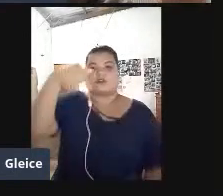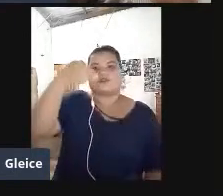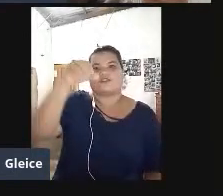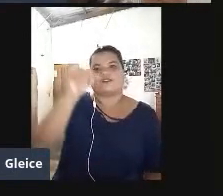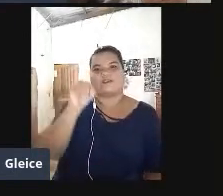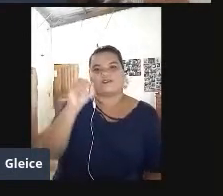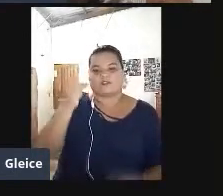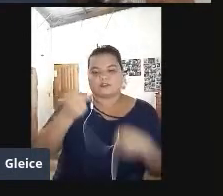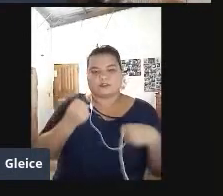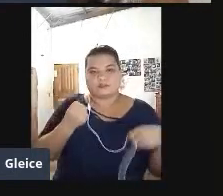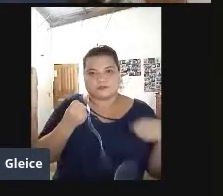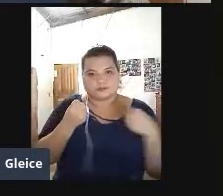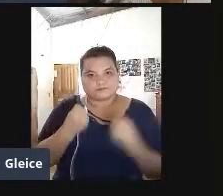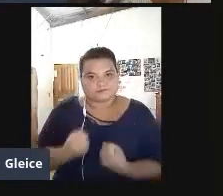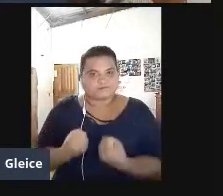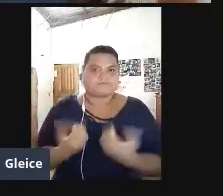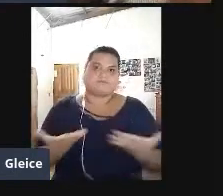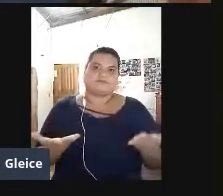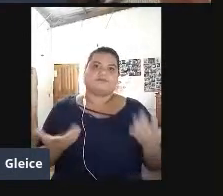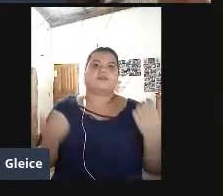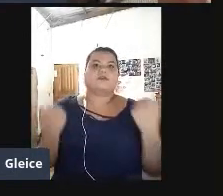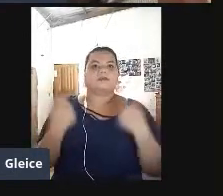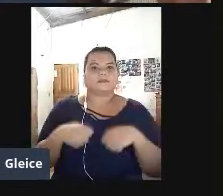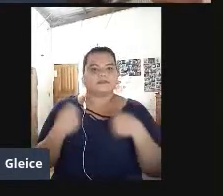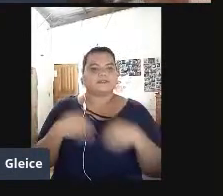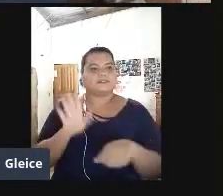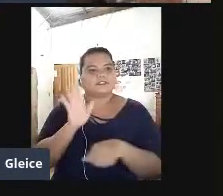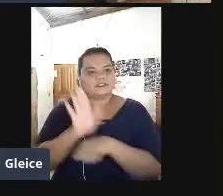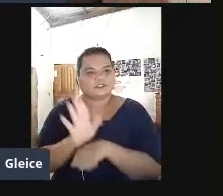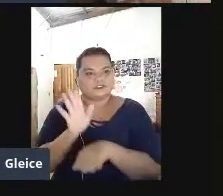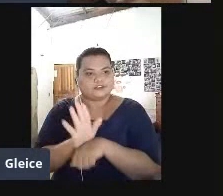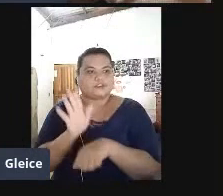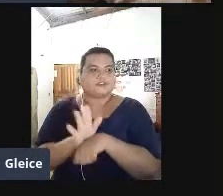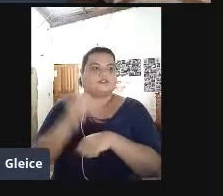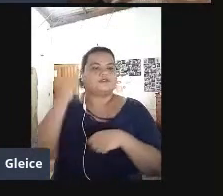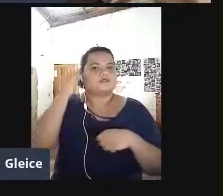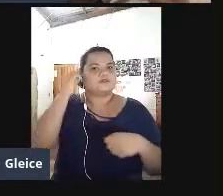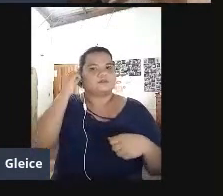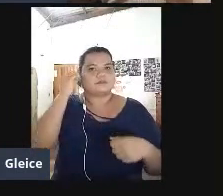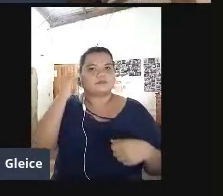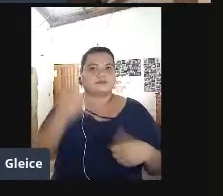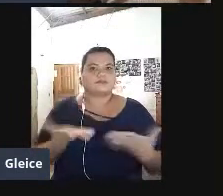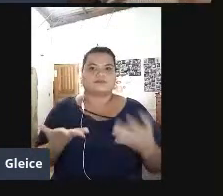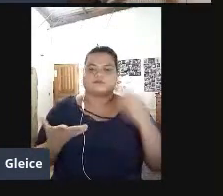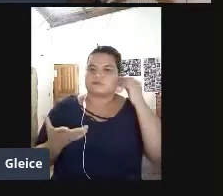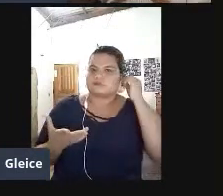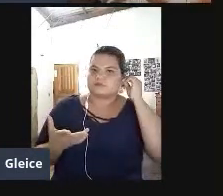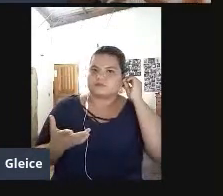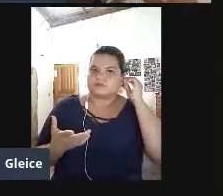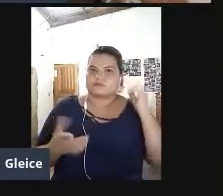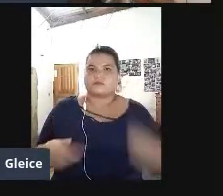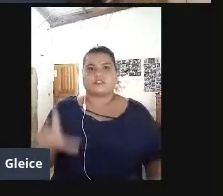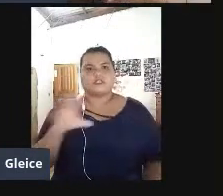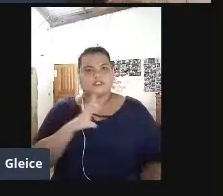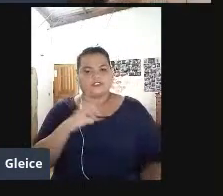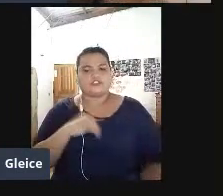UTI eutrófico, com uma área abdominal globosa, típica de uma gordura, ou seja, ele tinha reserva energética. Esse indivíduo entrou em